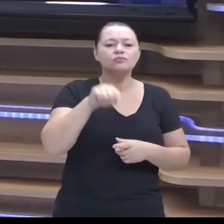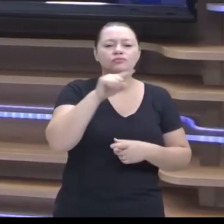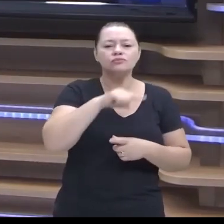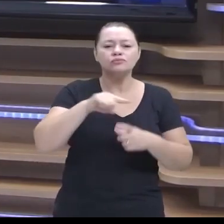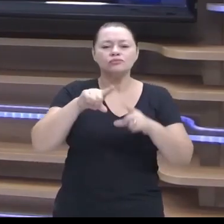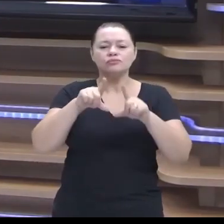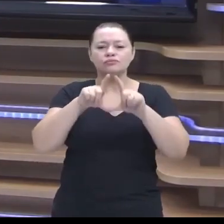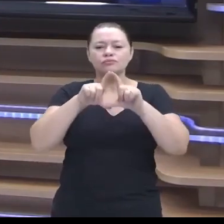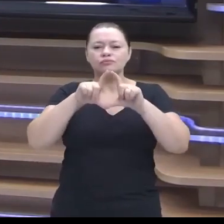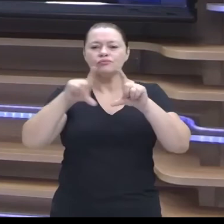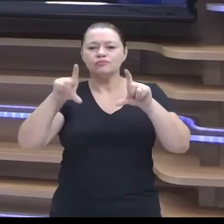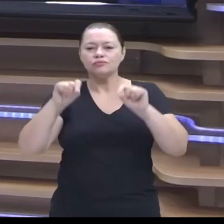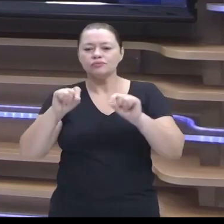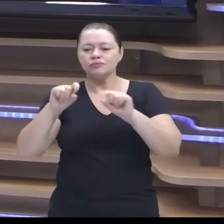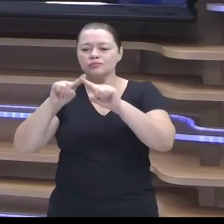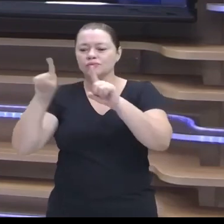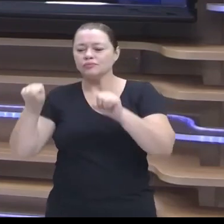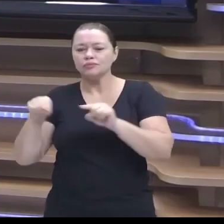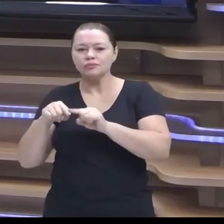retângulo, quadrado?